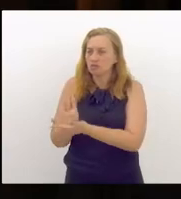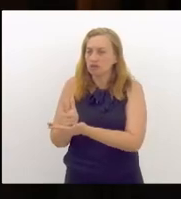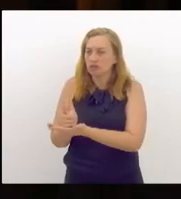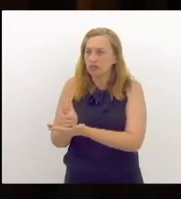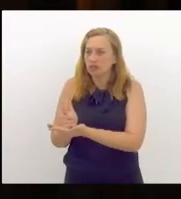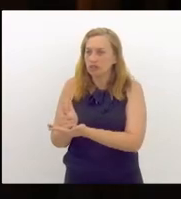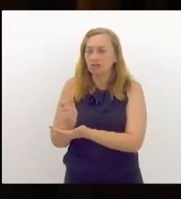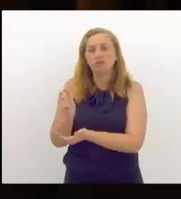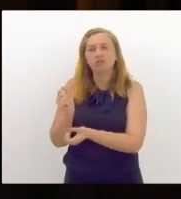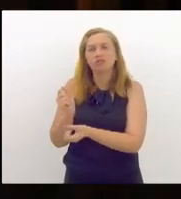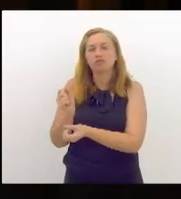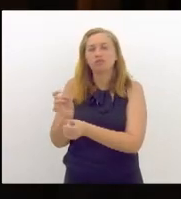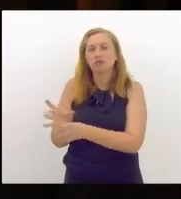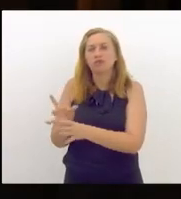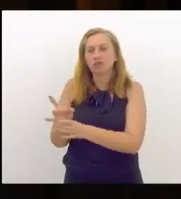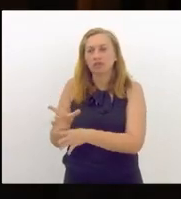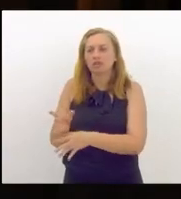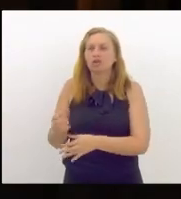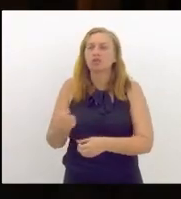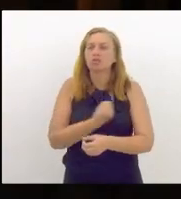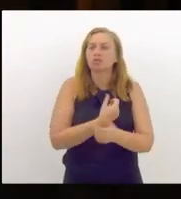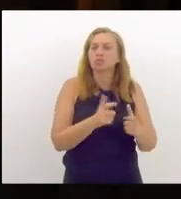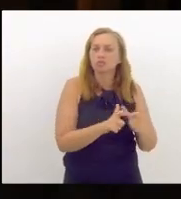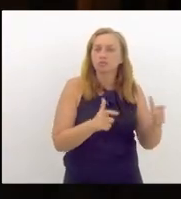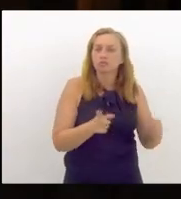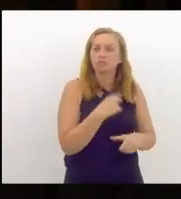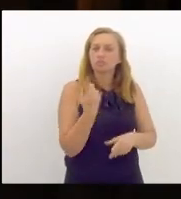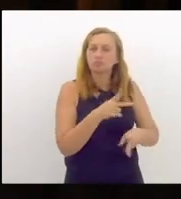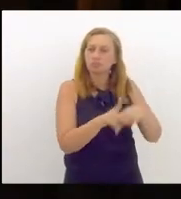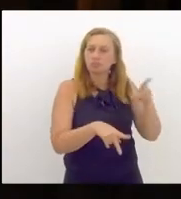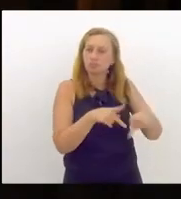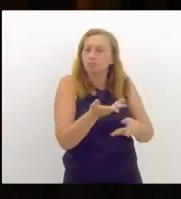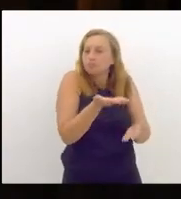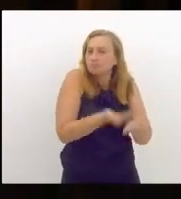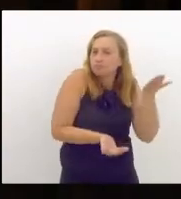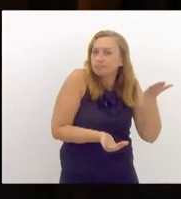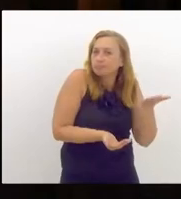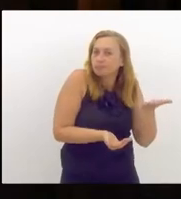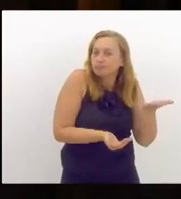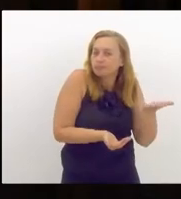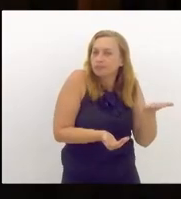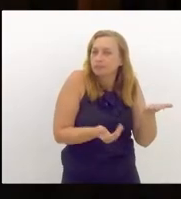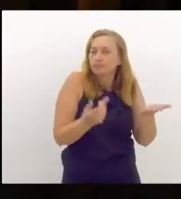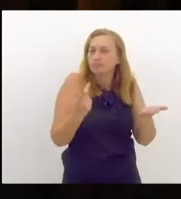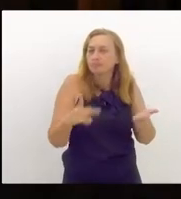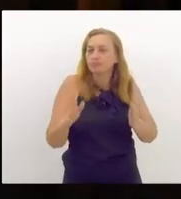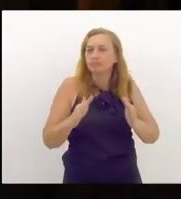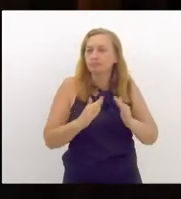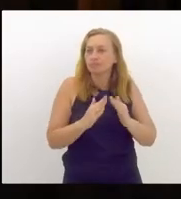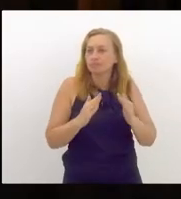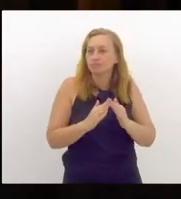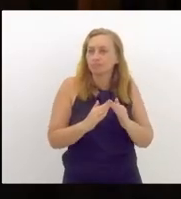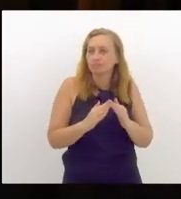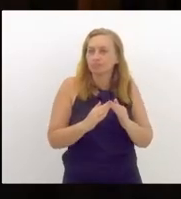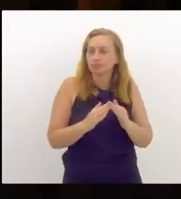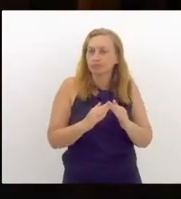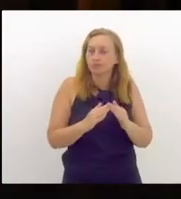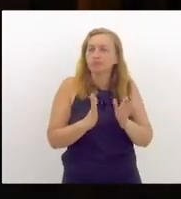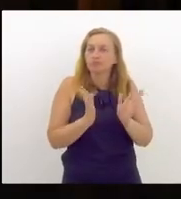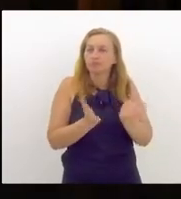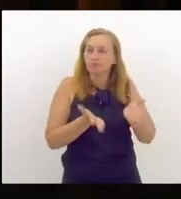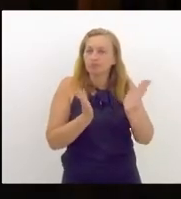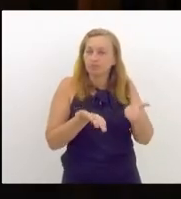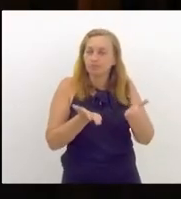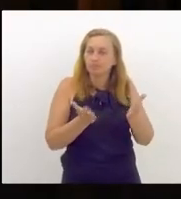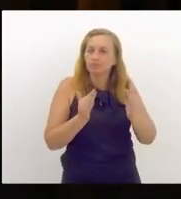quando a maioria da nossa população perdeu a sua habitação a sua casa e hoje